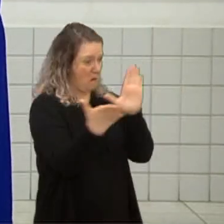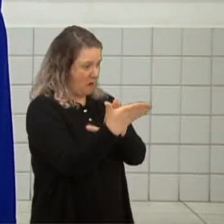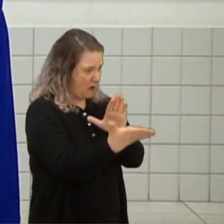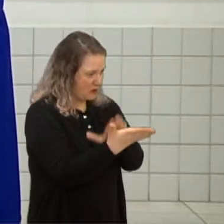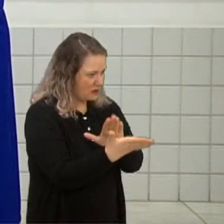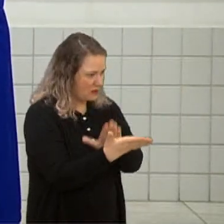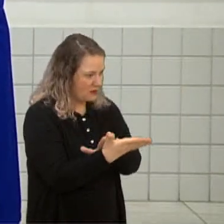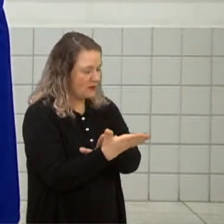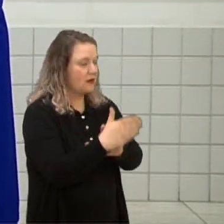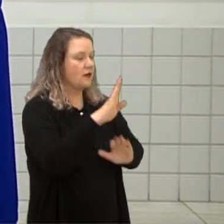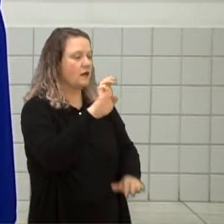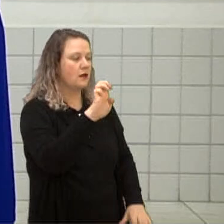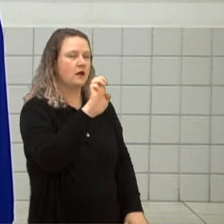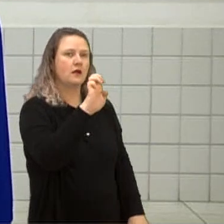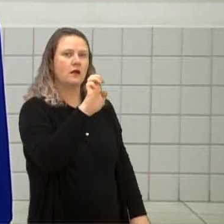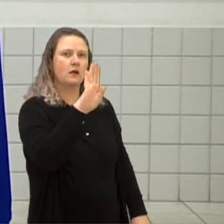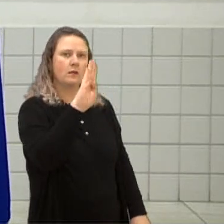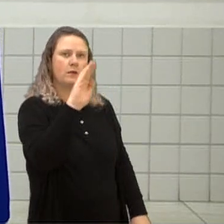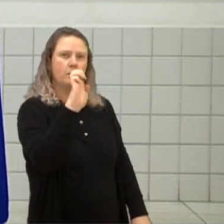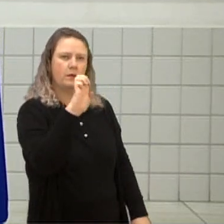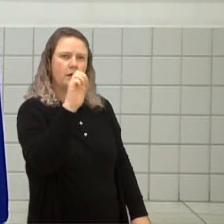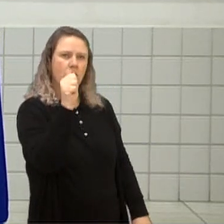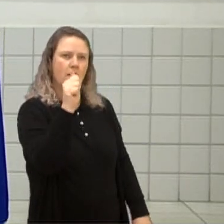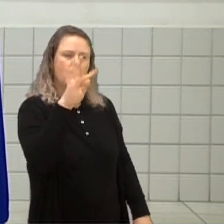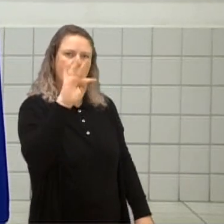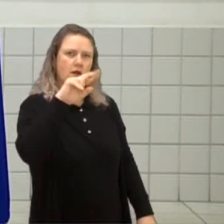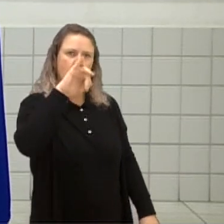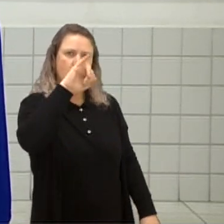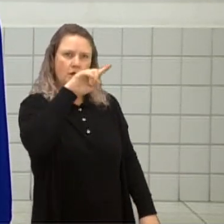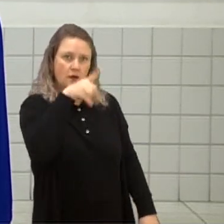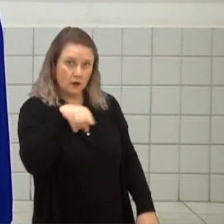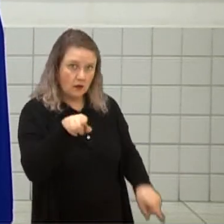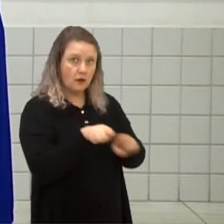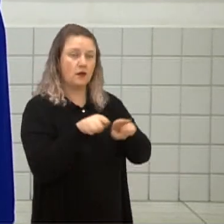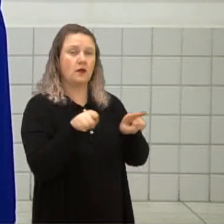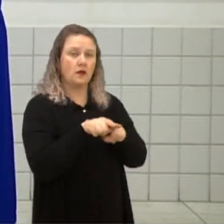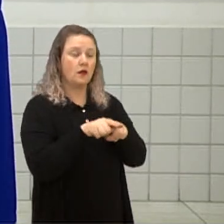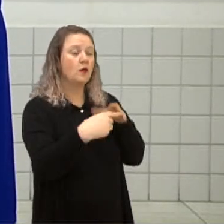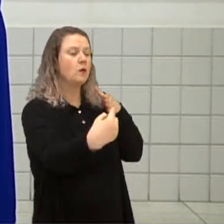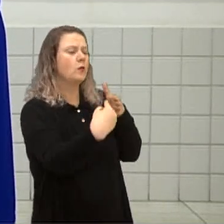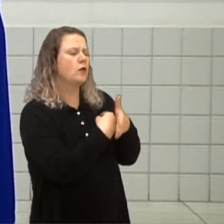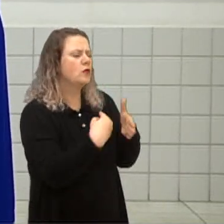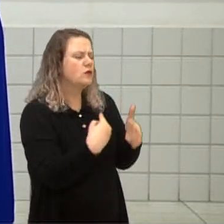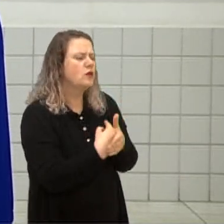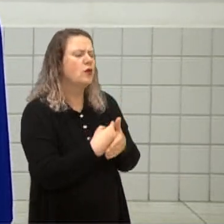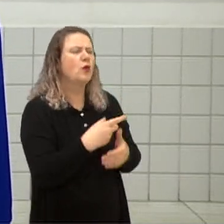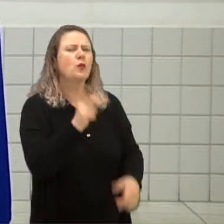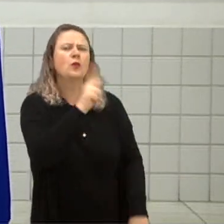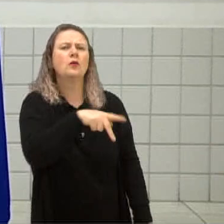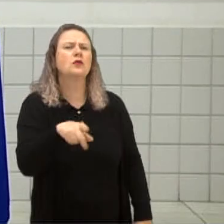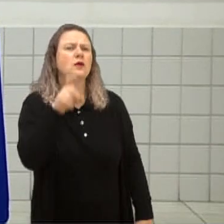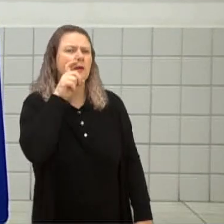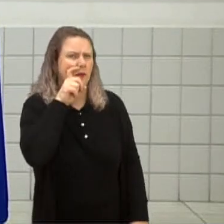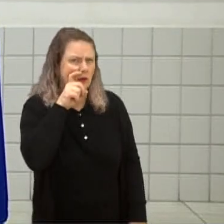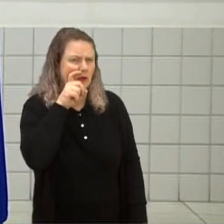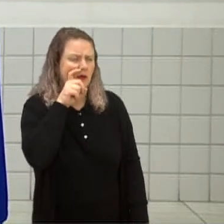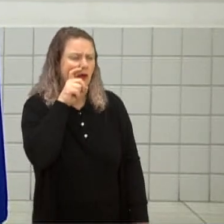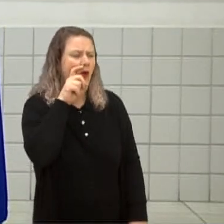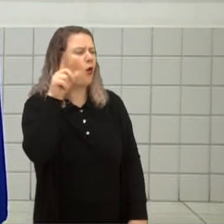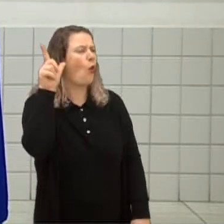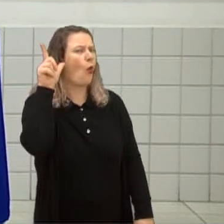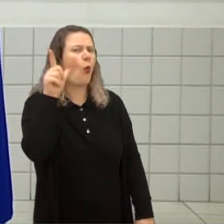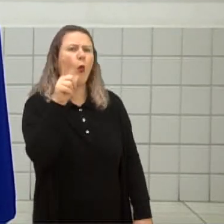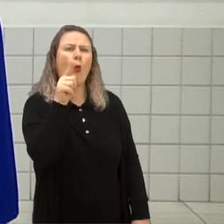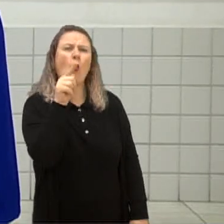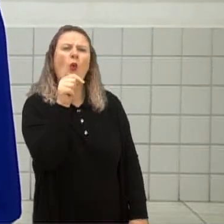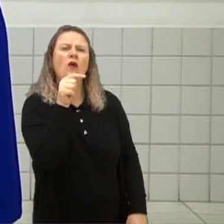A Beatriz do Colégio Manuel Romão Neto, de Porto Rico, perguntou: Fabiano, o líquido, do